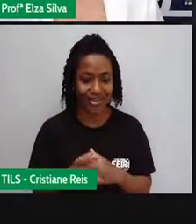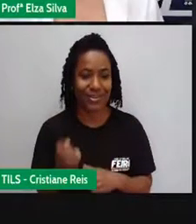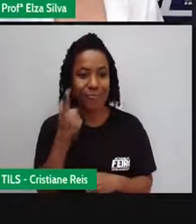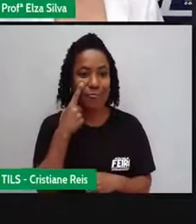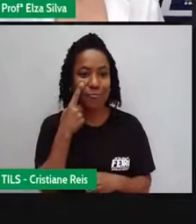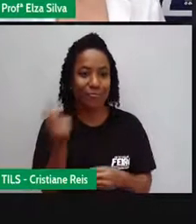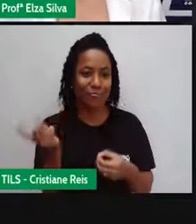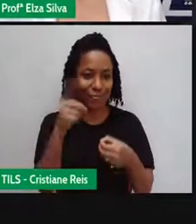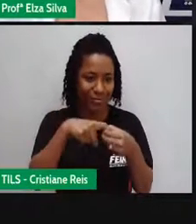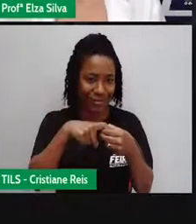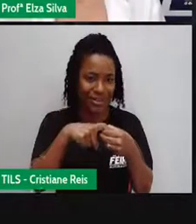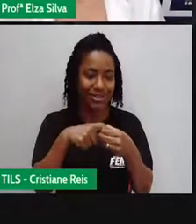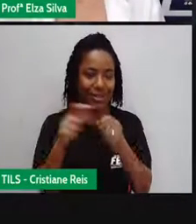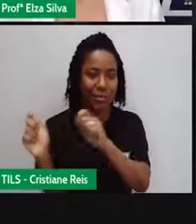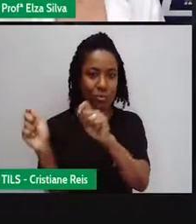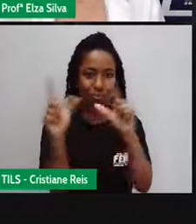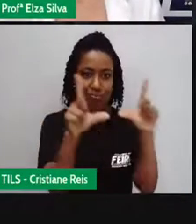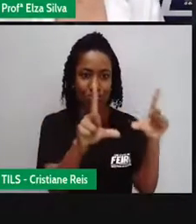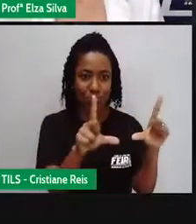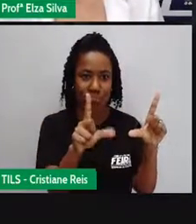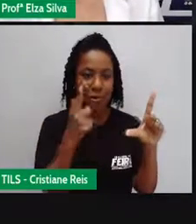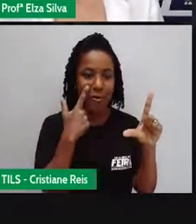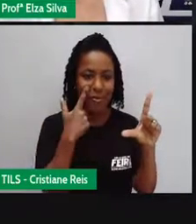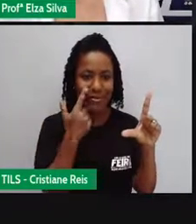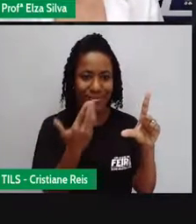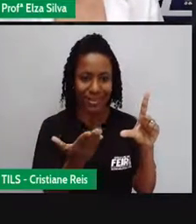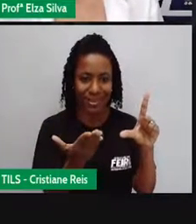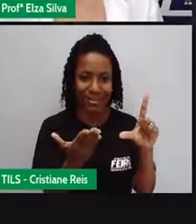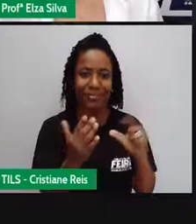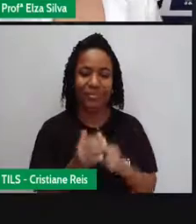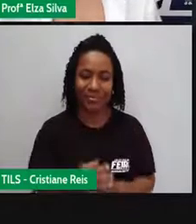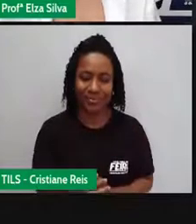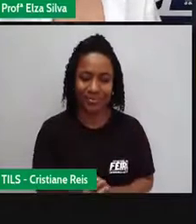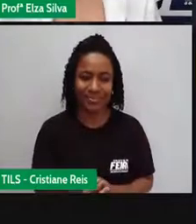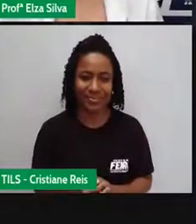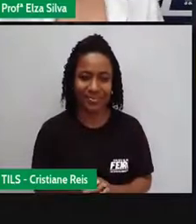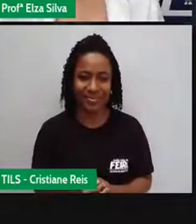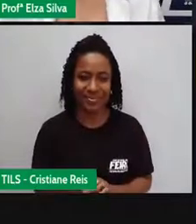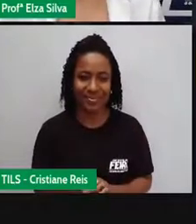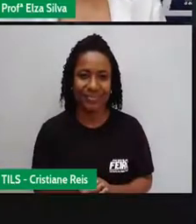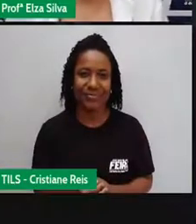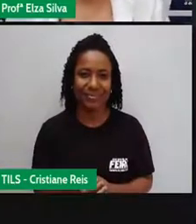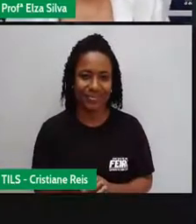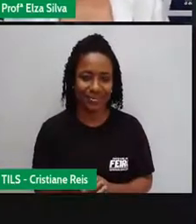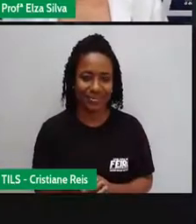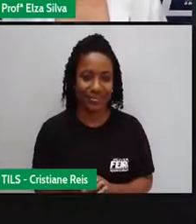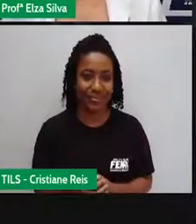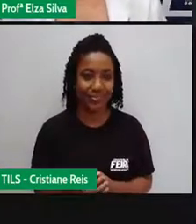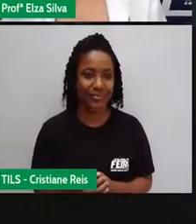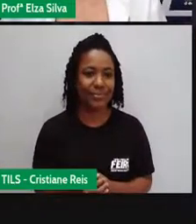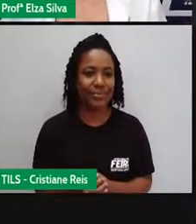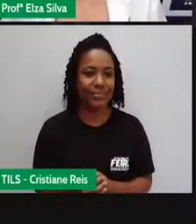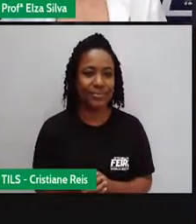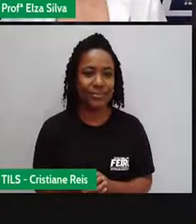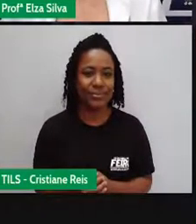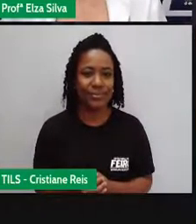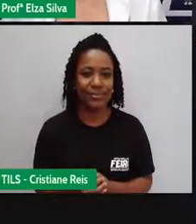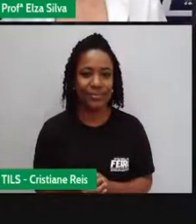nosso slide, avançar na nossa aula a respeito do 4 de julho.